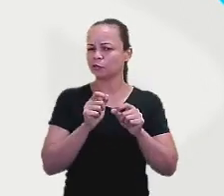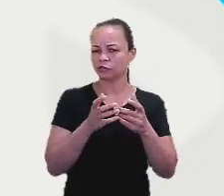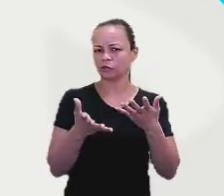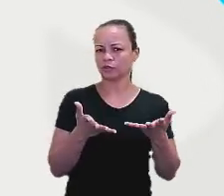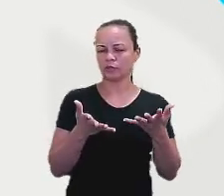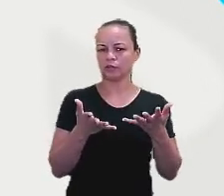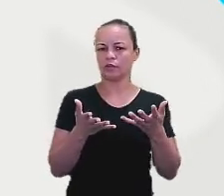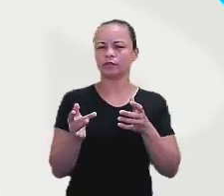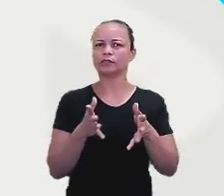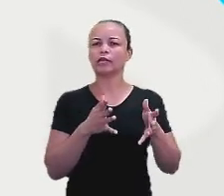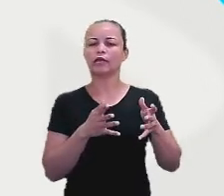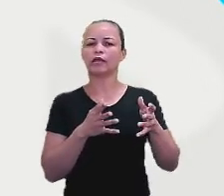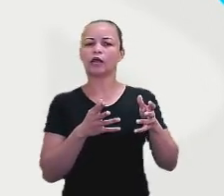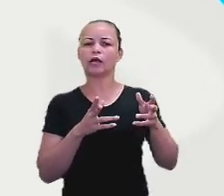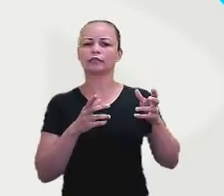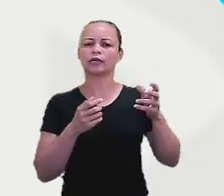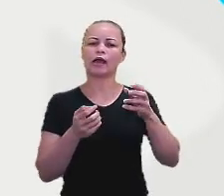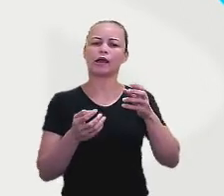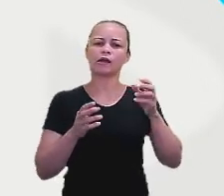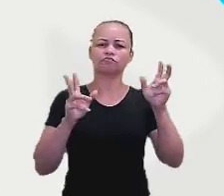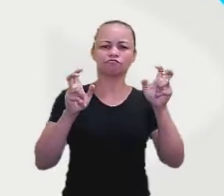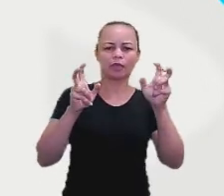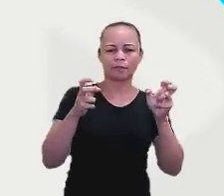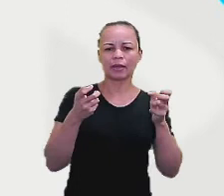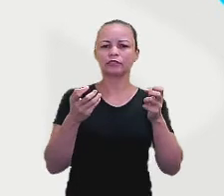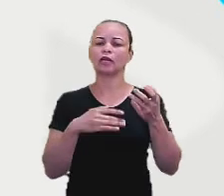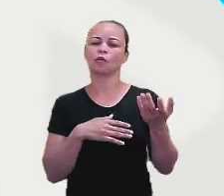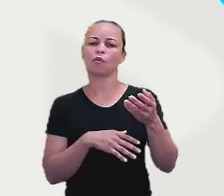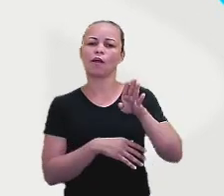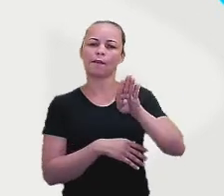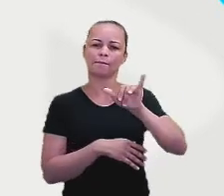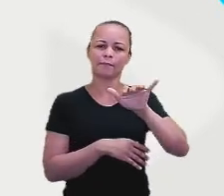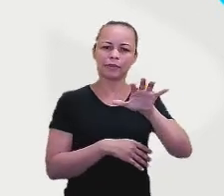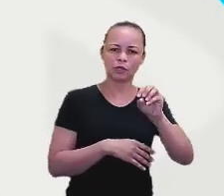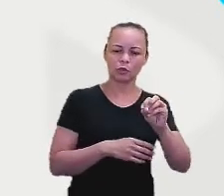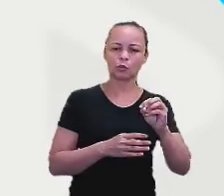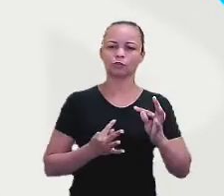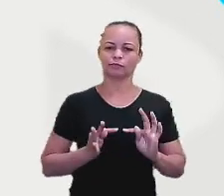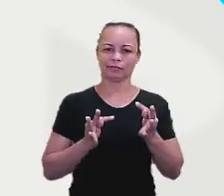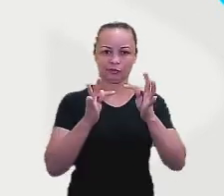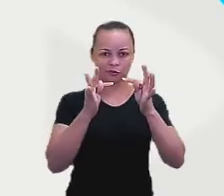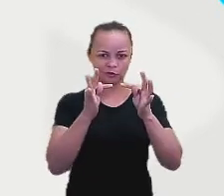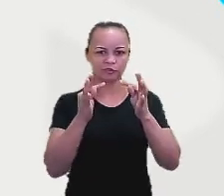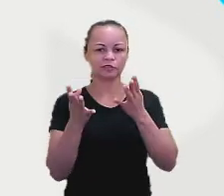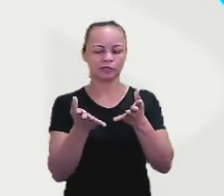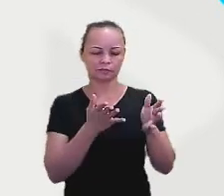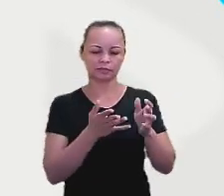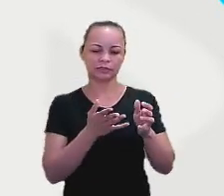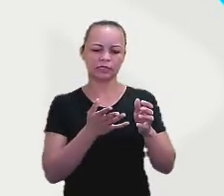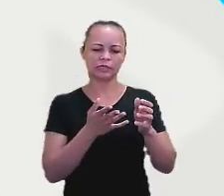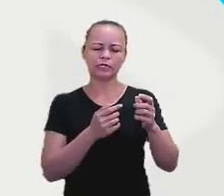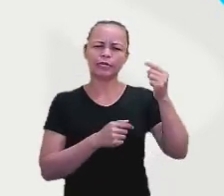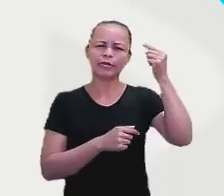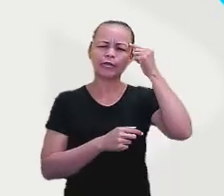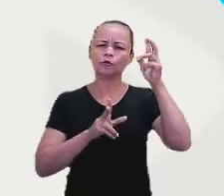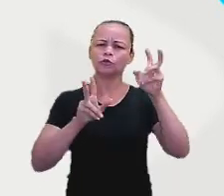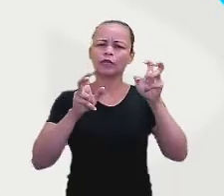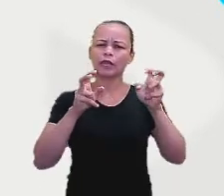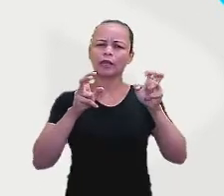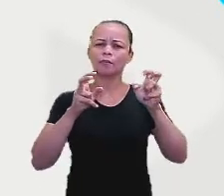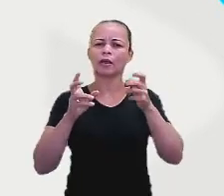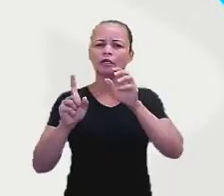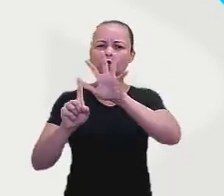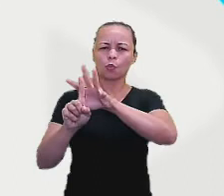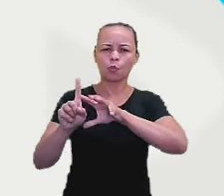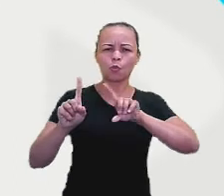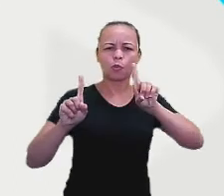ver com biotecnologia. Mas eu quero chamar a atenção de vocês que a ideia de clone vai muito